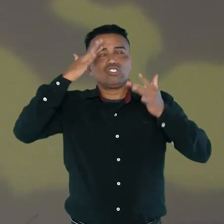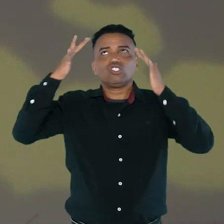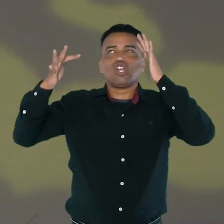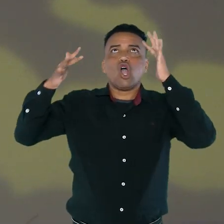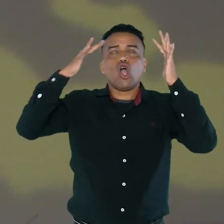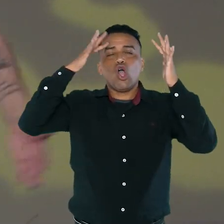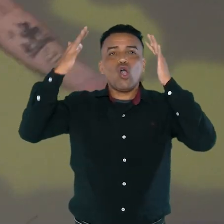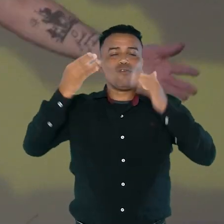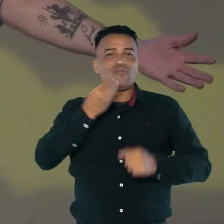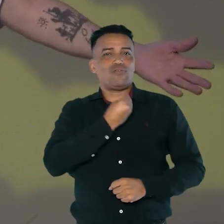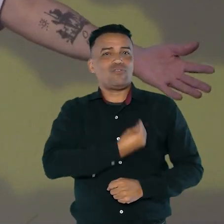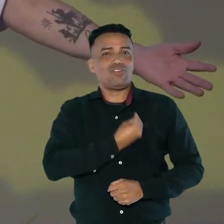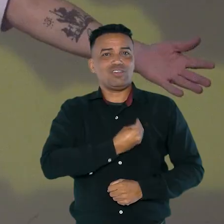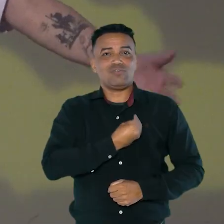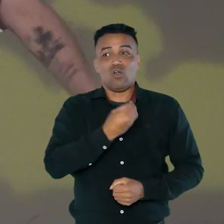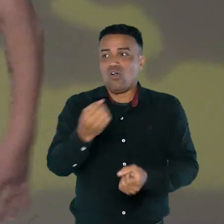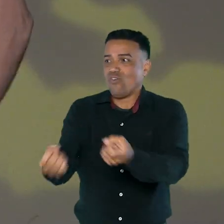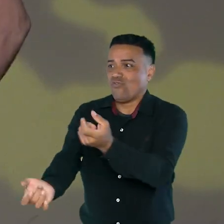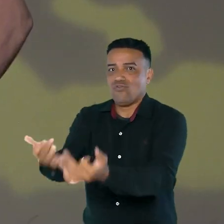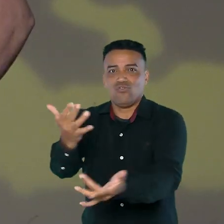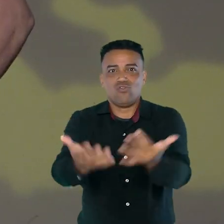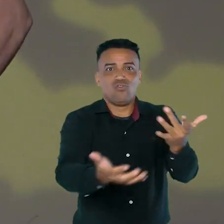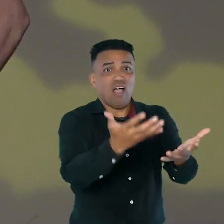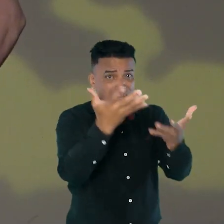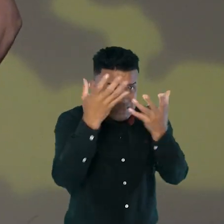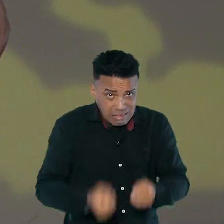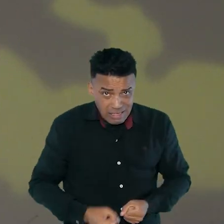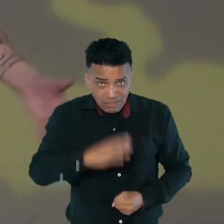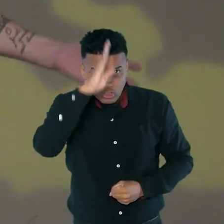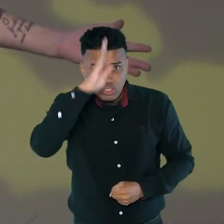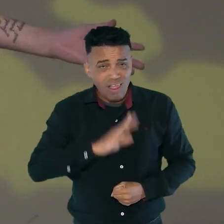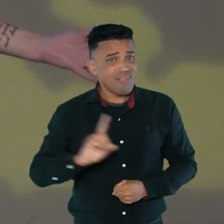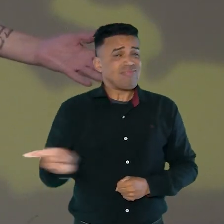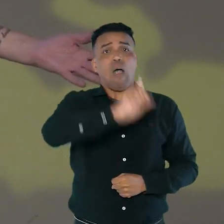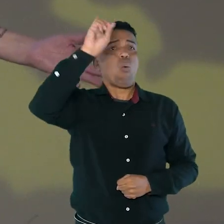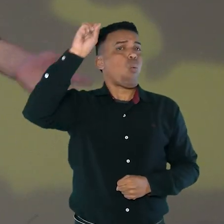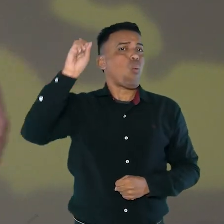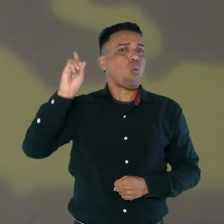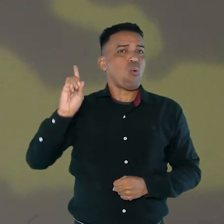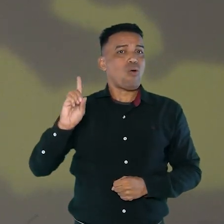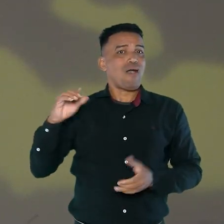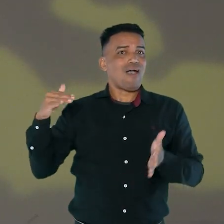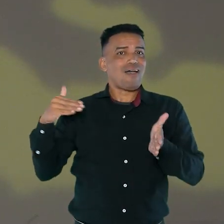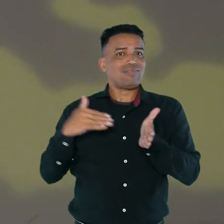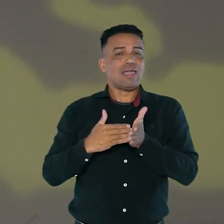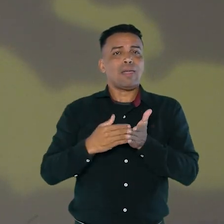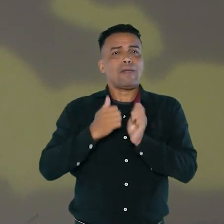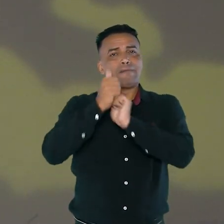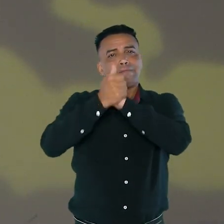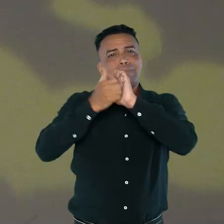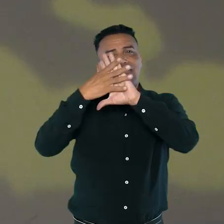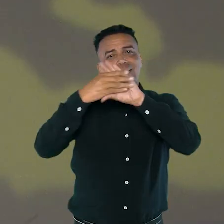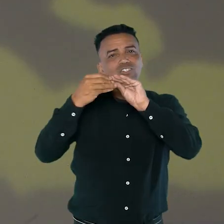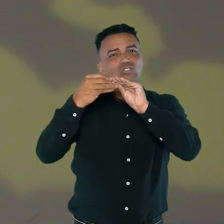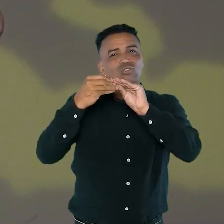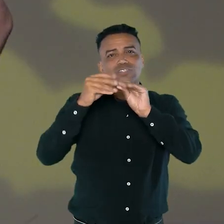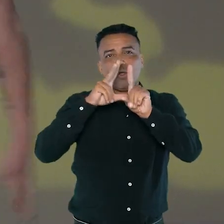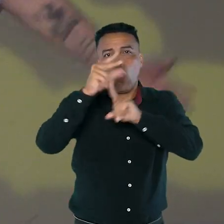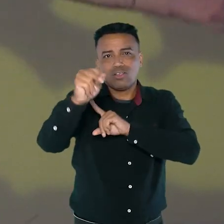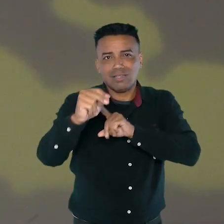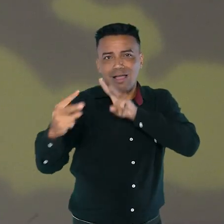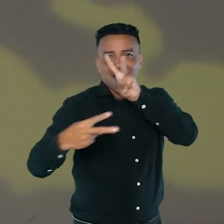sonhos aquecidos. Acendam fogueiras. Não aceite nada de graça. Nada. Até o beijo só é bom quando